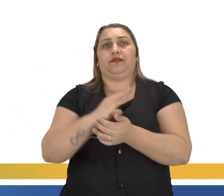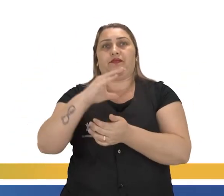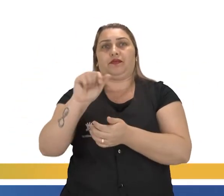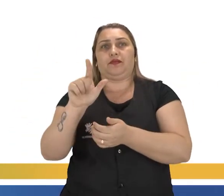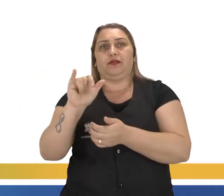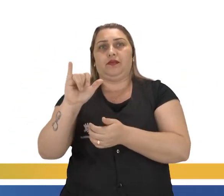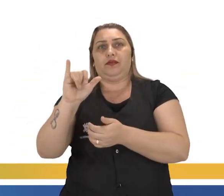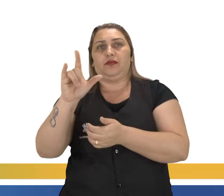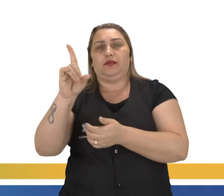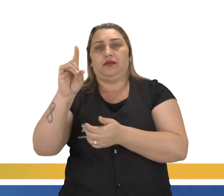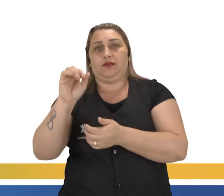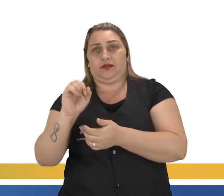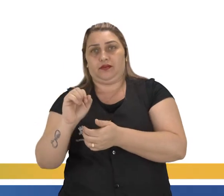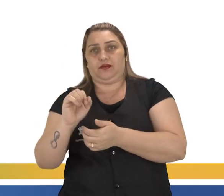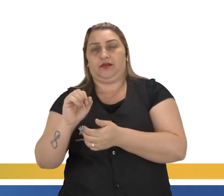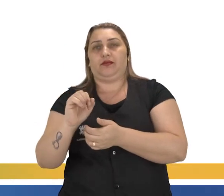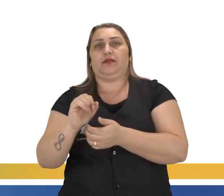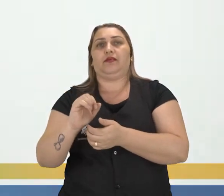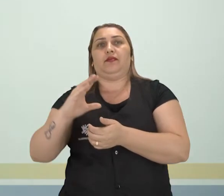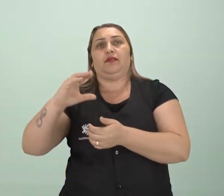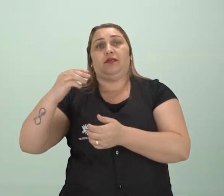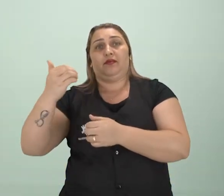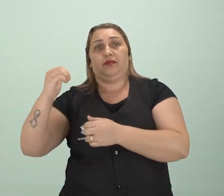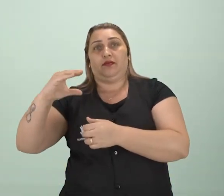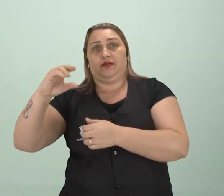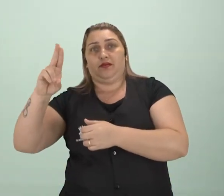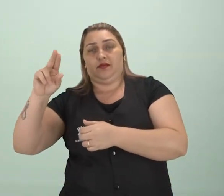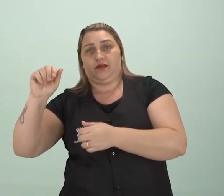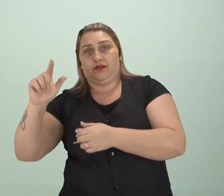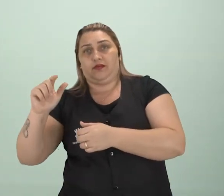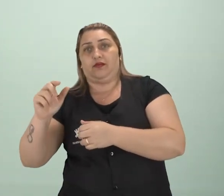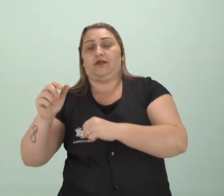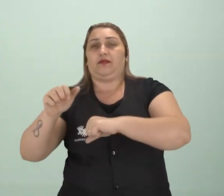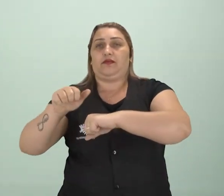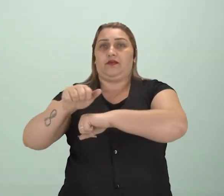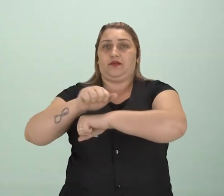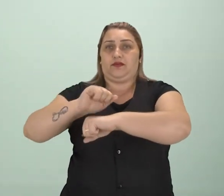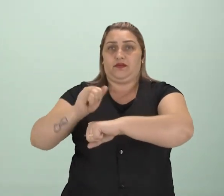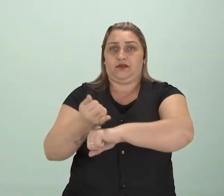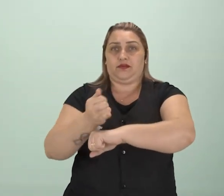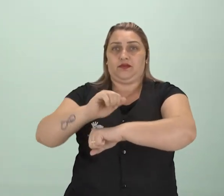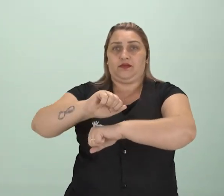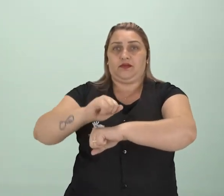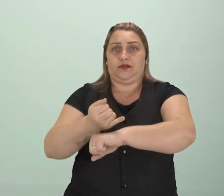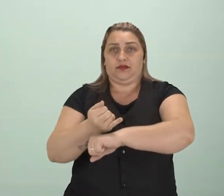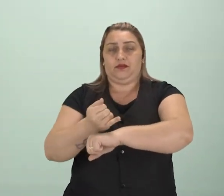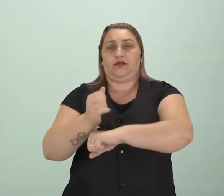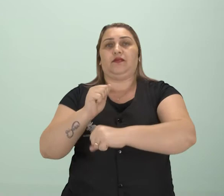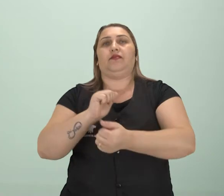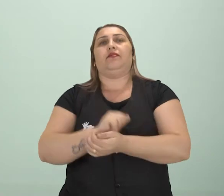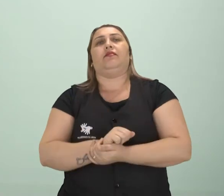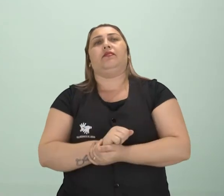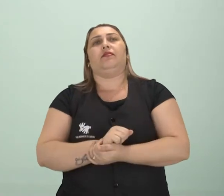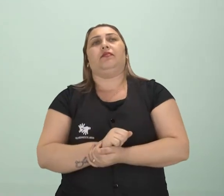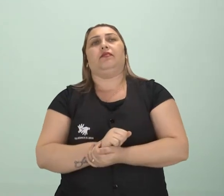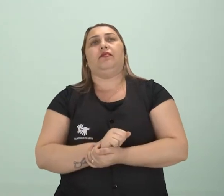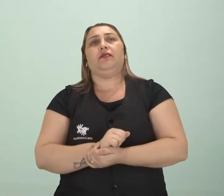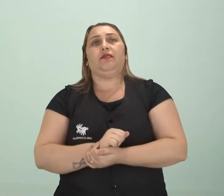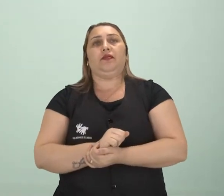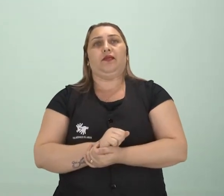vou utilizar para uma forma e qualidade como um adjetivo. Tem um contexto diferente aí.